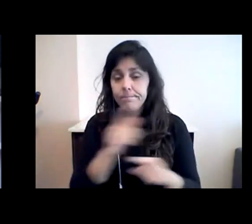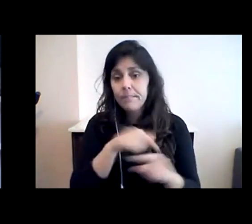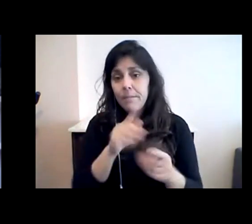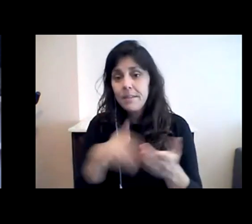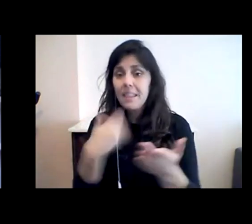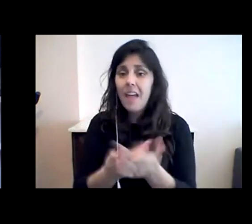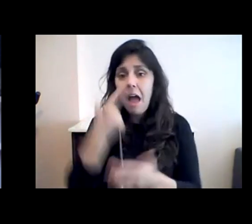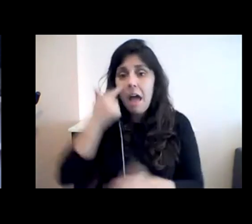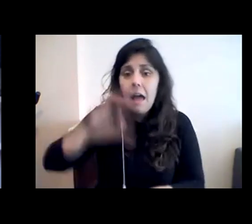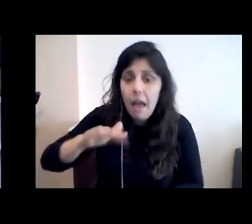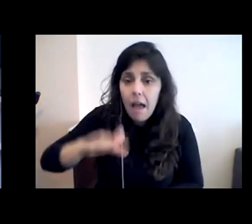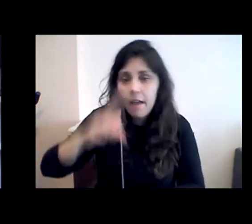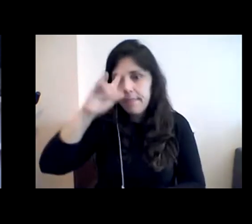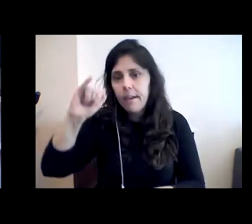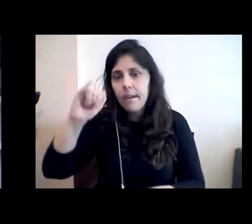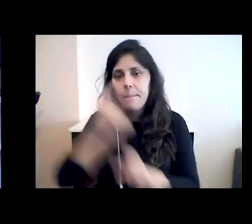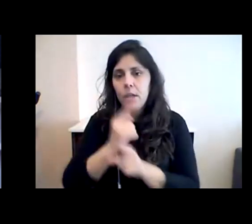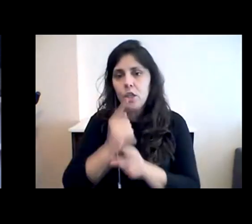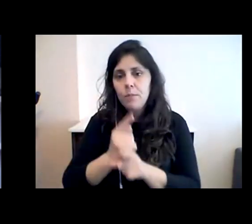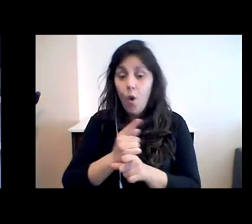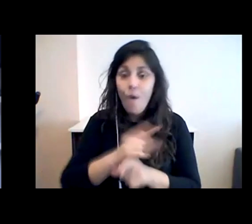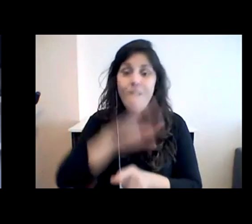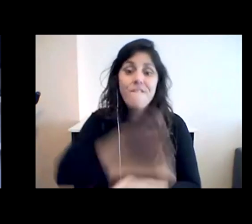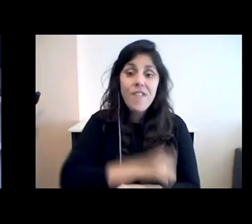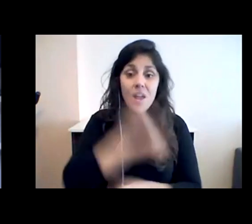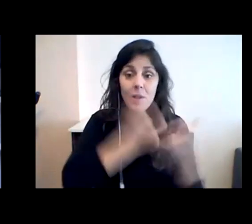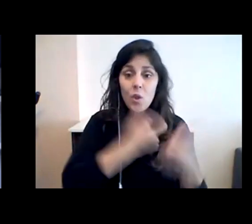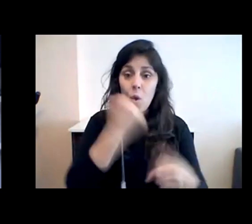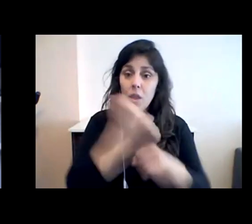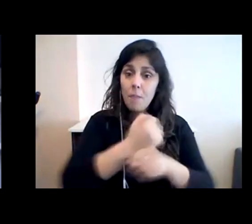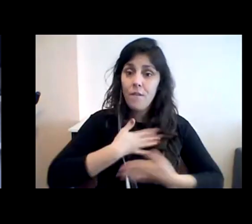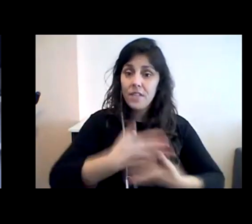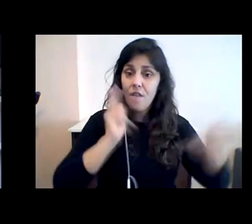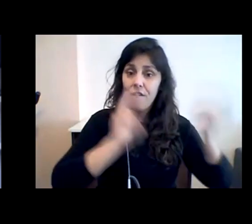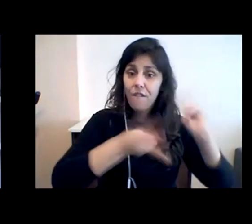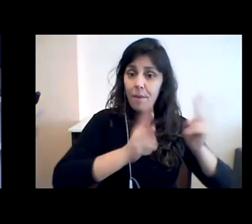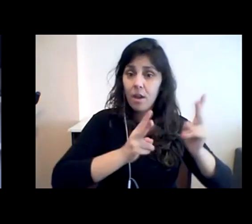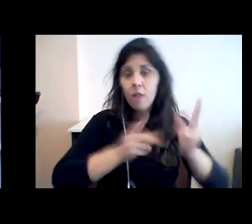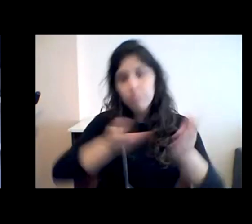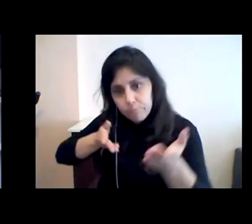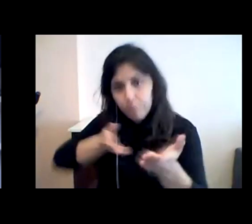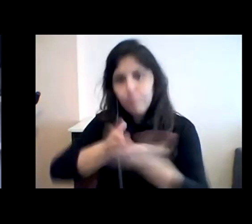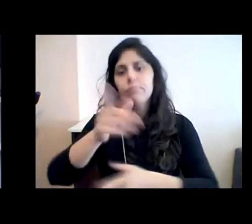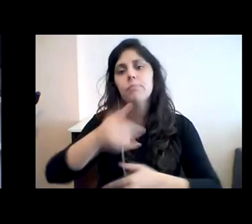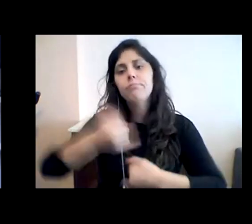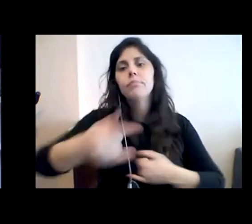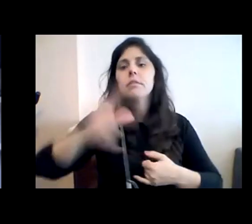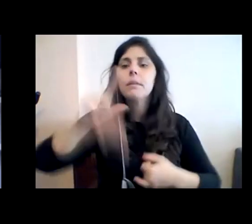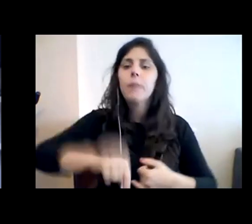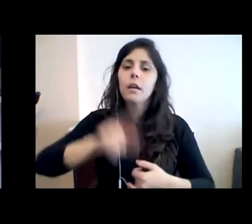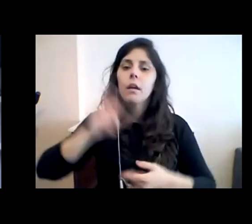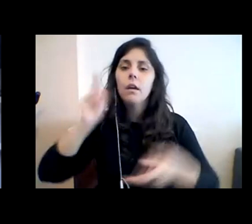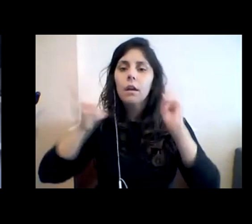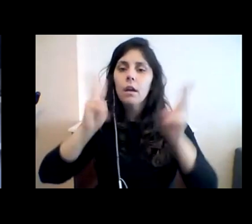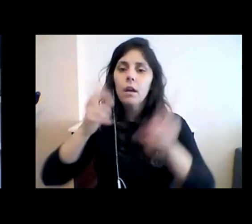ideia de que o filho do operário continuará a ser operário indeterminadamente, independentemente